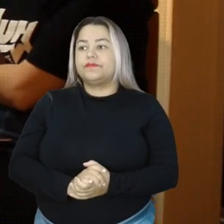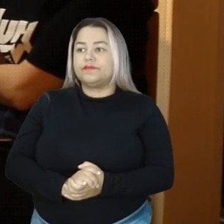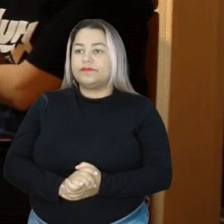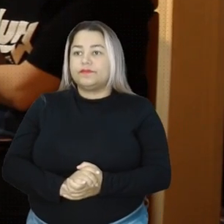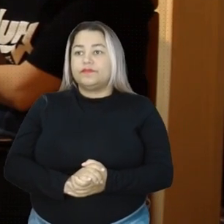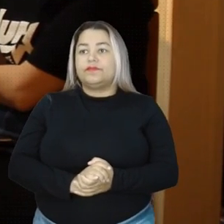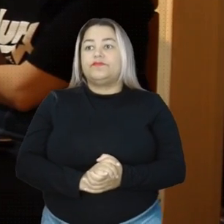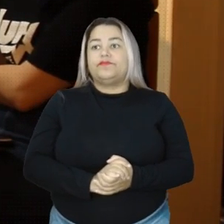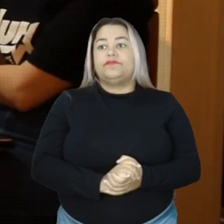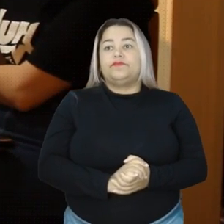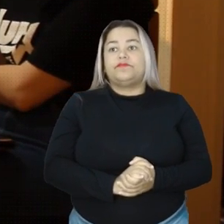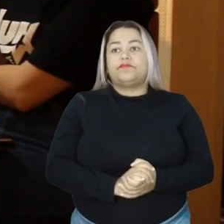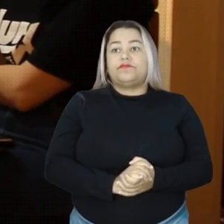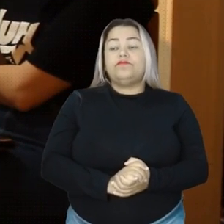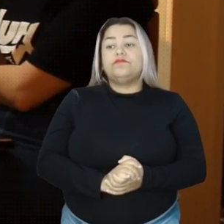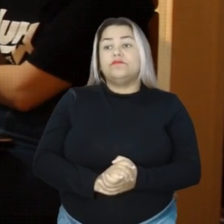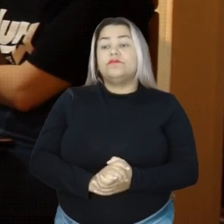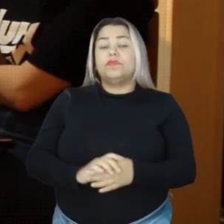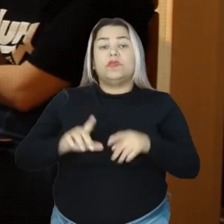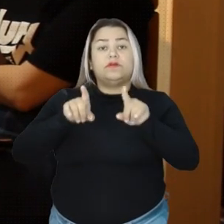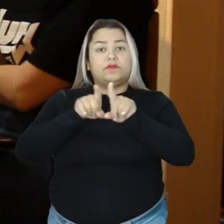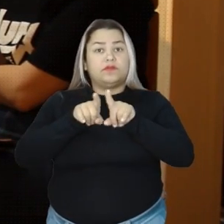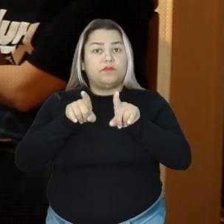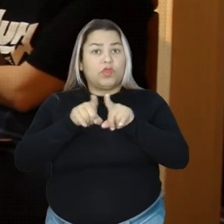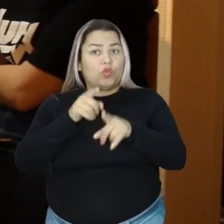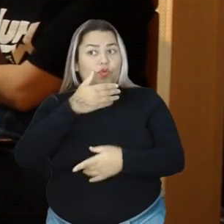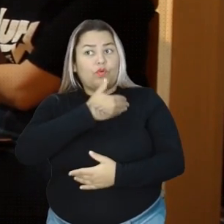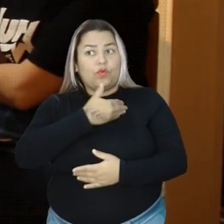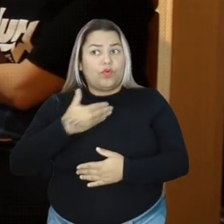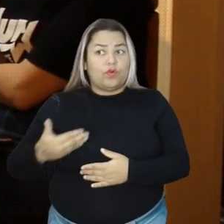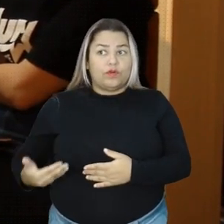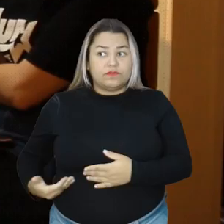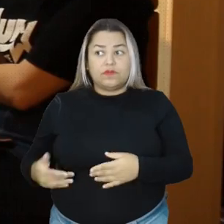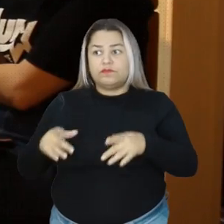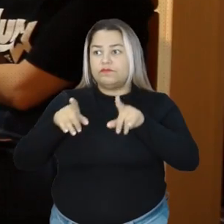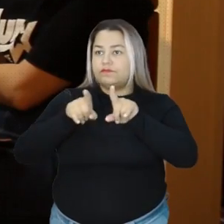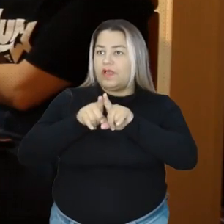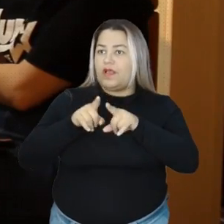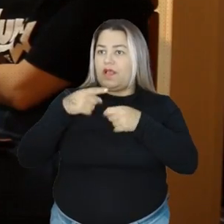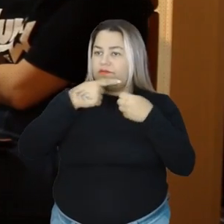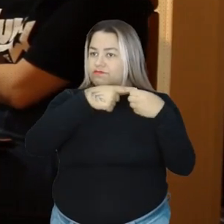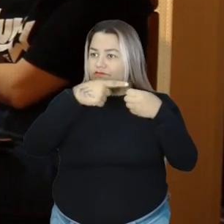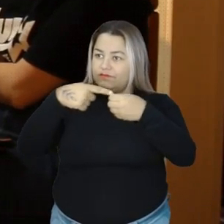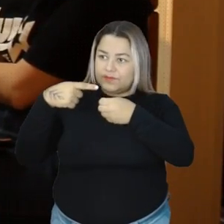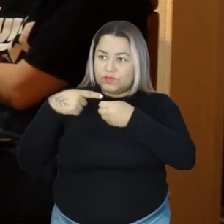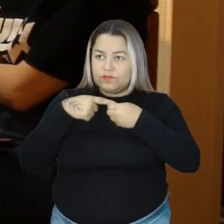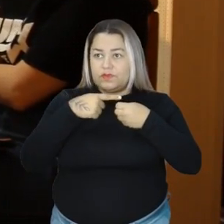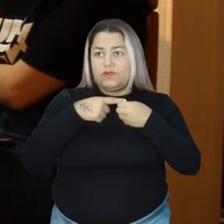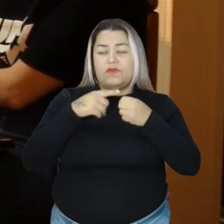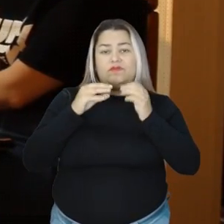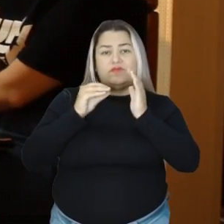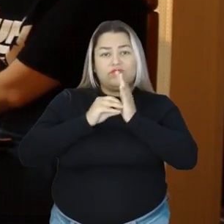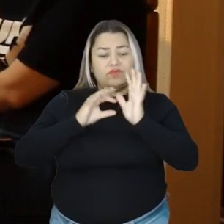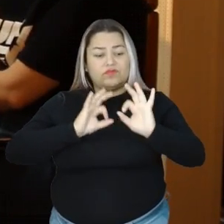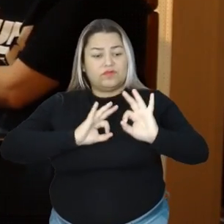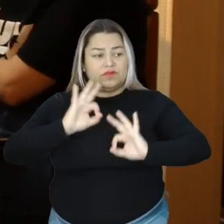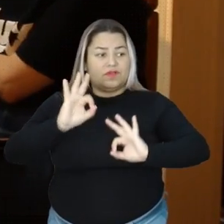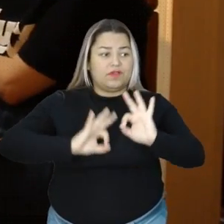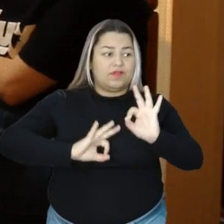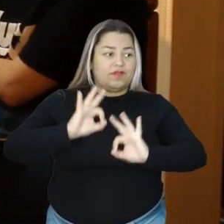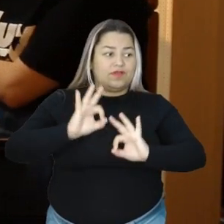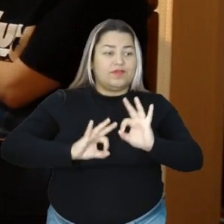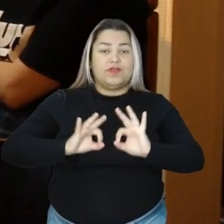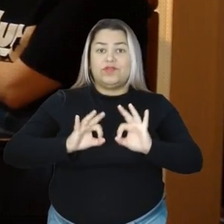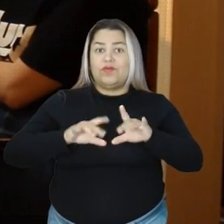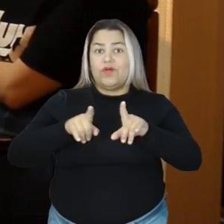Mas ele sucedeu um governo nomeado e a cidade, né, desorganizada, o setor